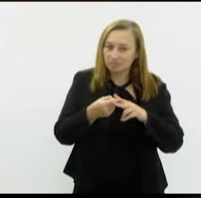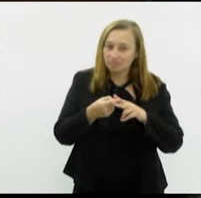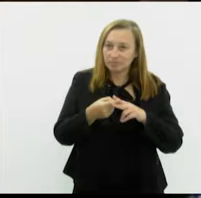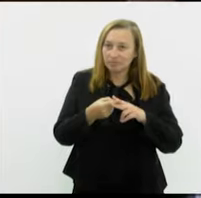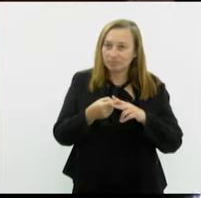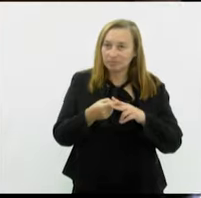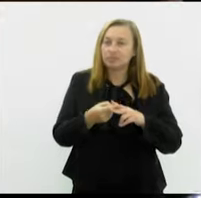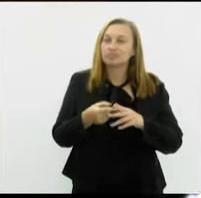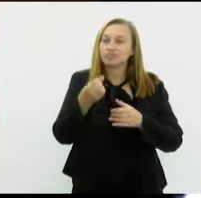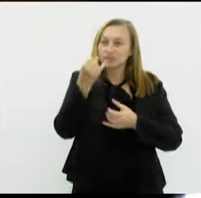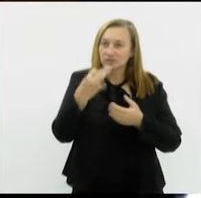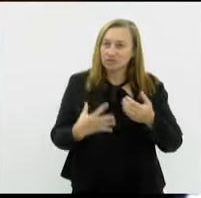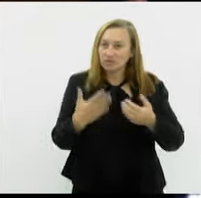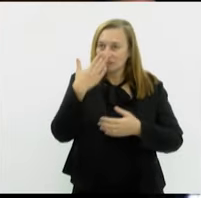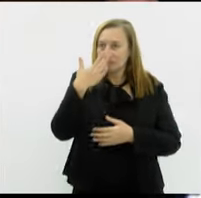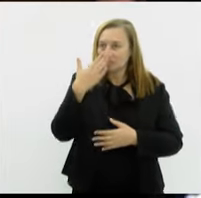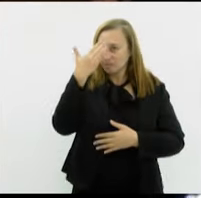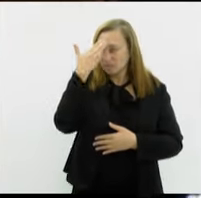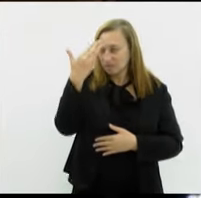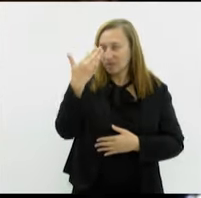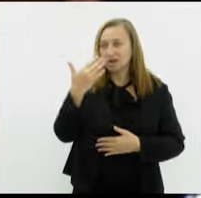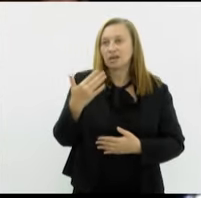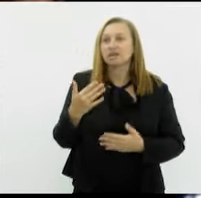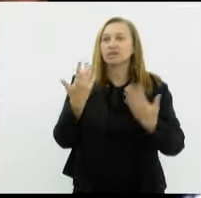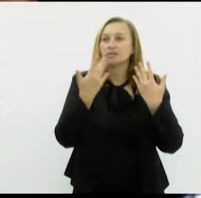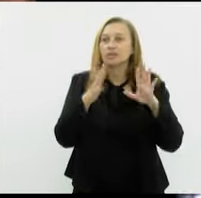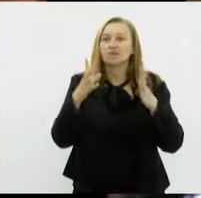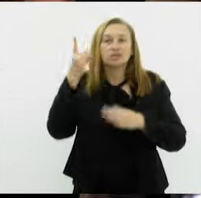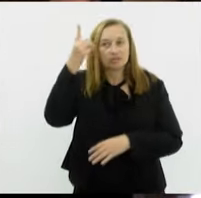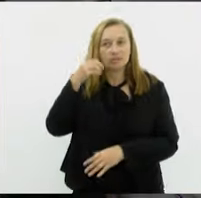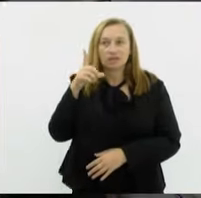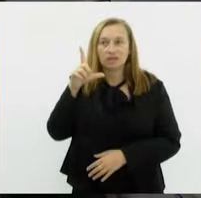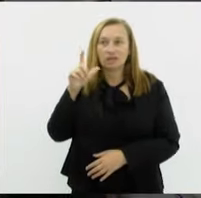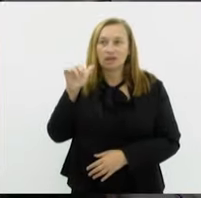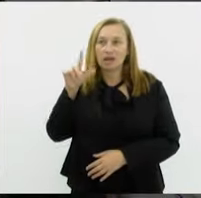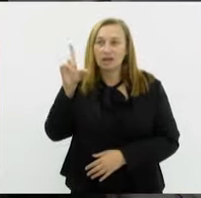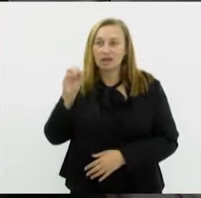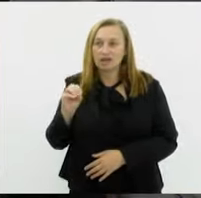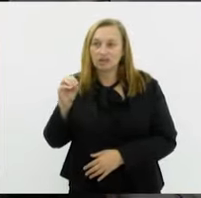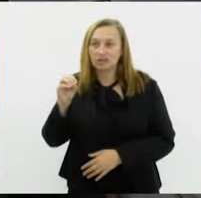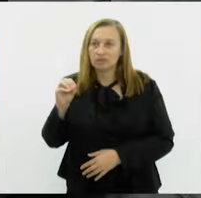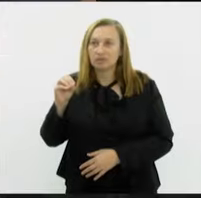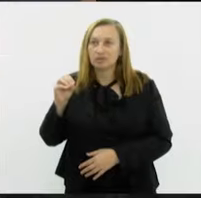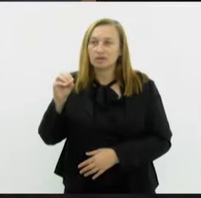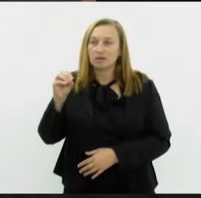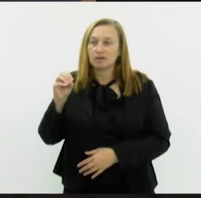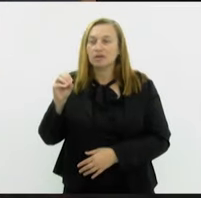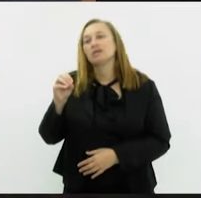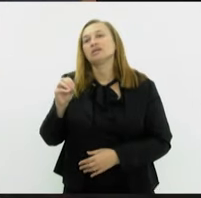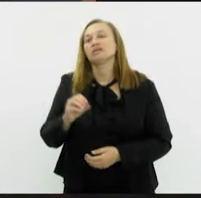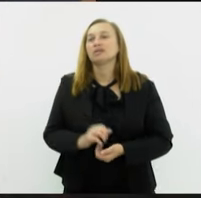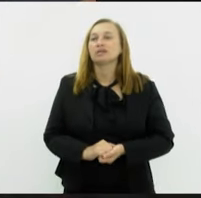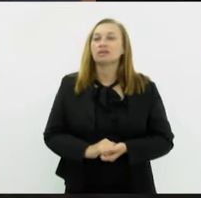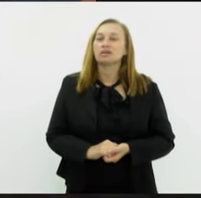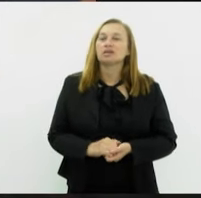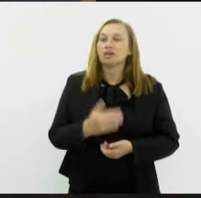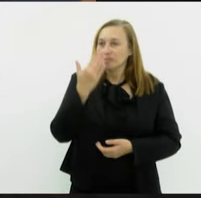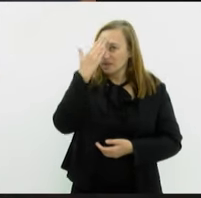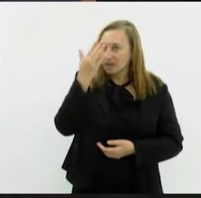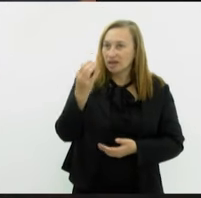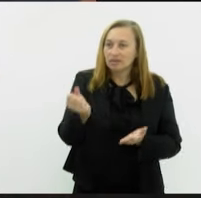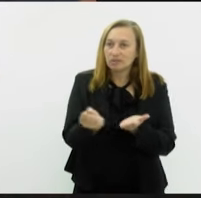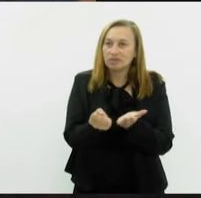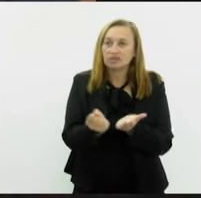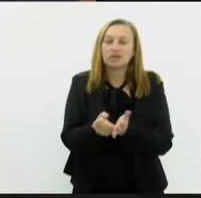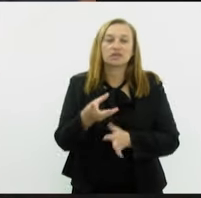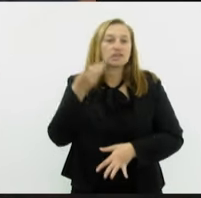atualizada, explicando melhor. Muito obrigado. Parabéns ao deputado Librelon. Muito obrigado, deputado Malafaia. Deputada